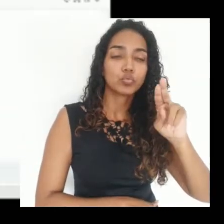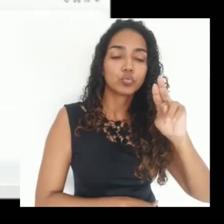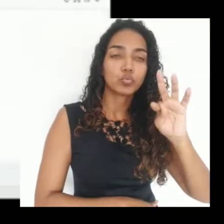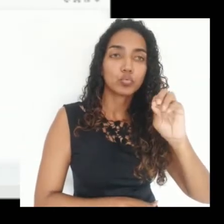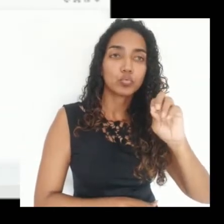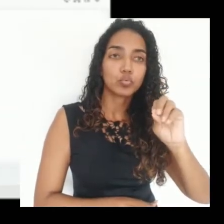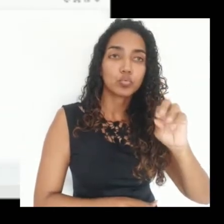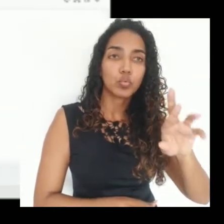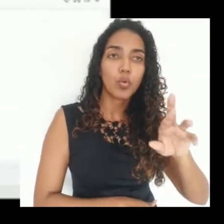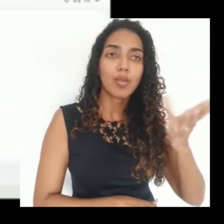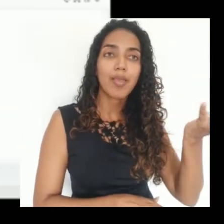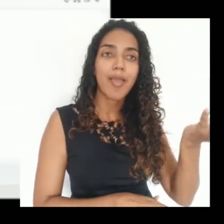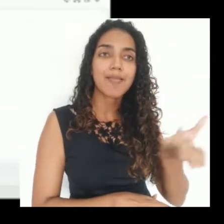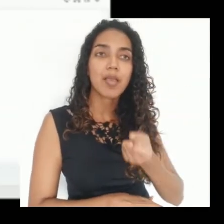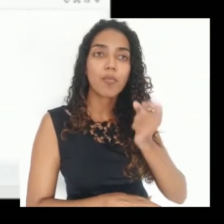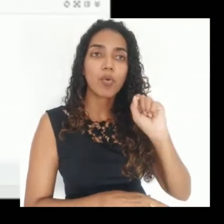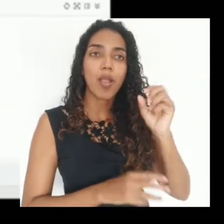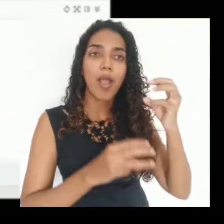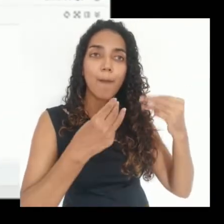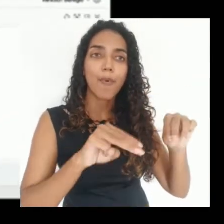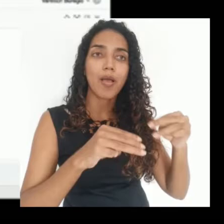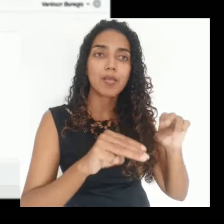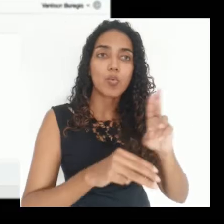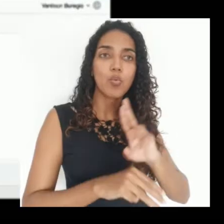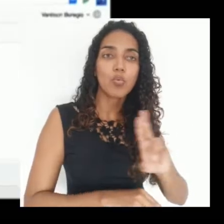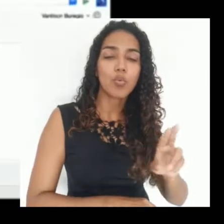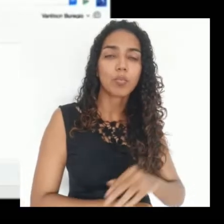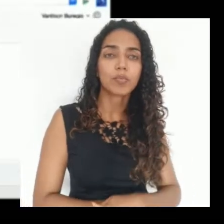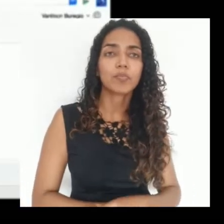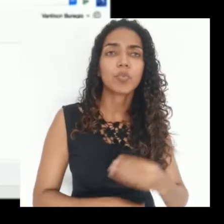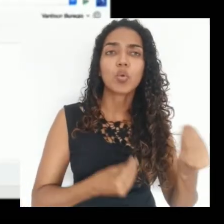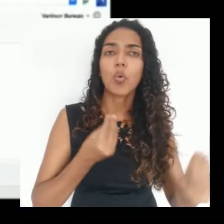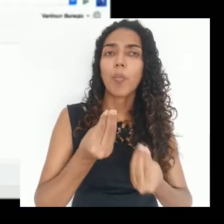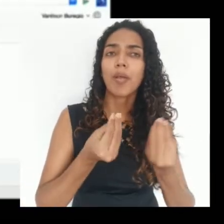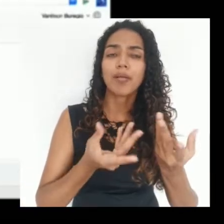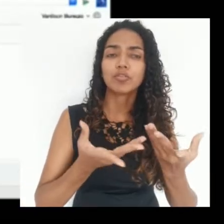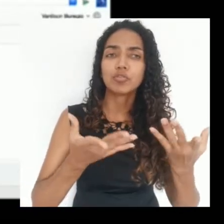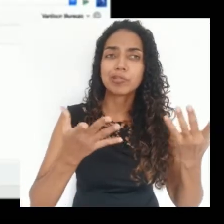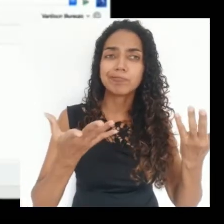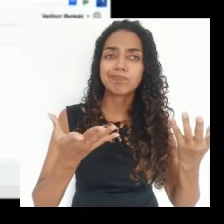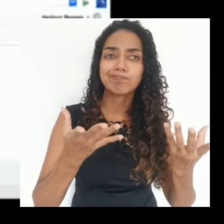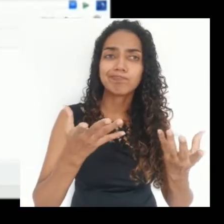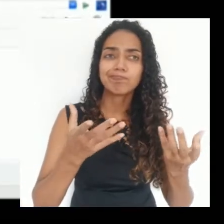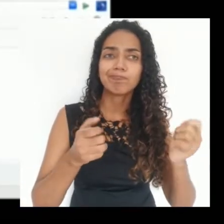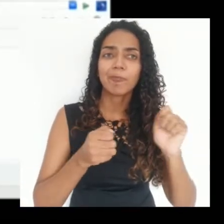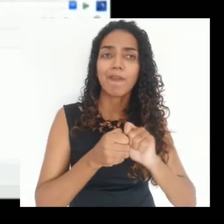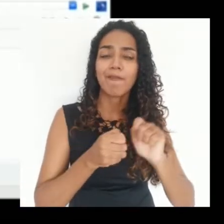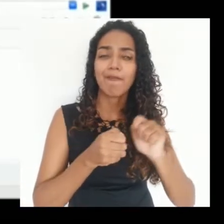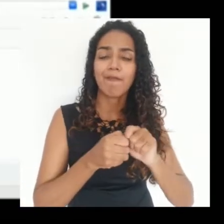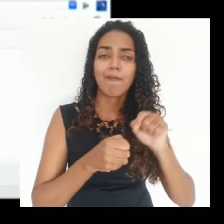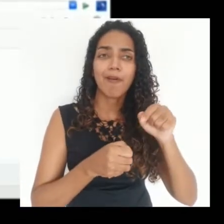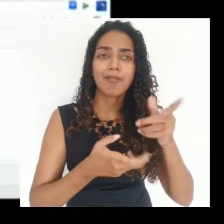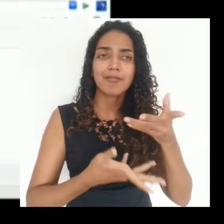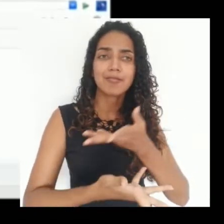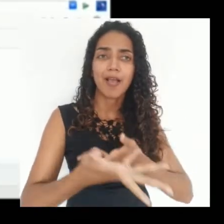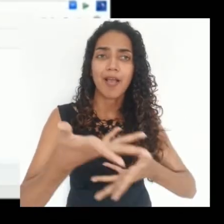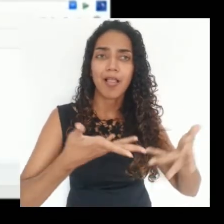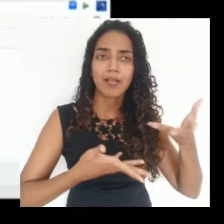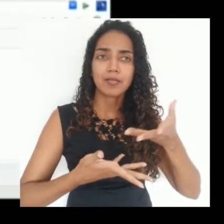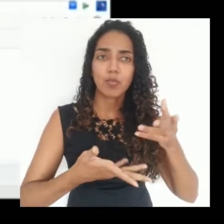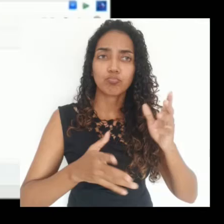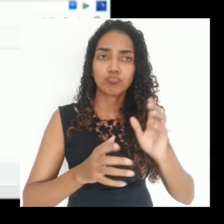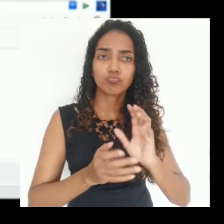implementa esse relacionamento de agregação? Vamos lá, tem duas formas de a gente implementar. Aliás, três. Eu posso, por